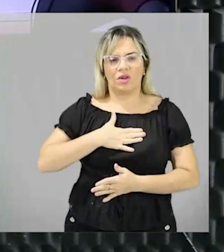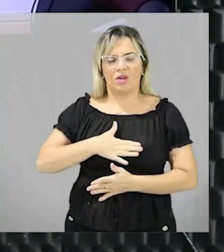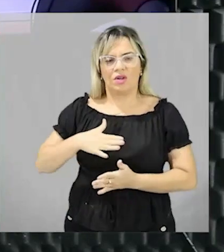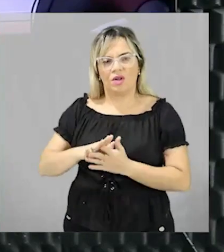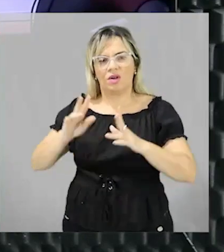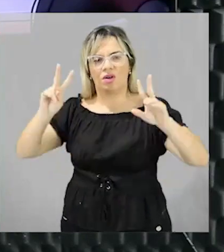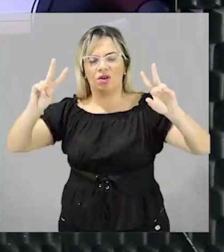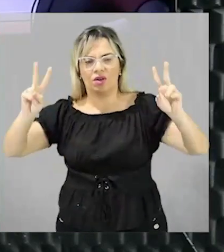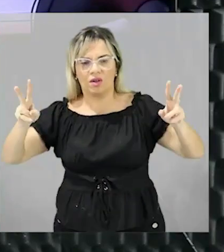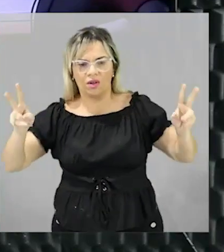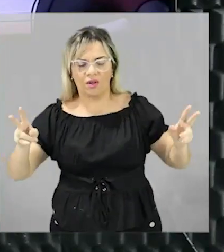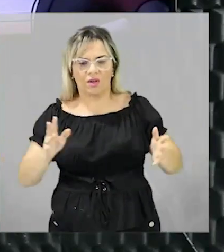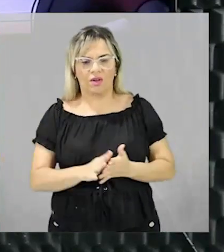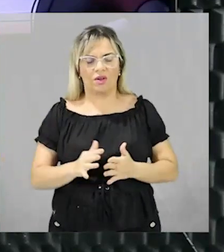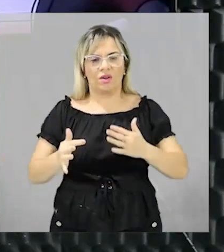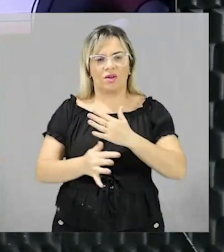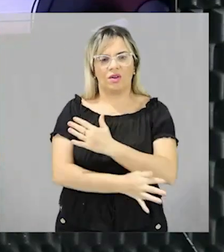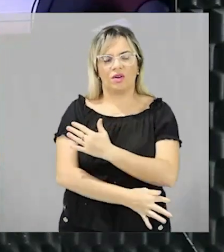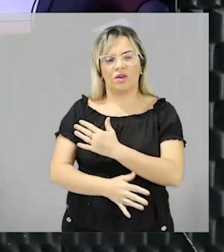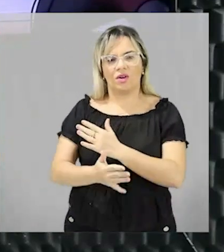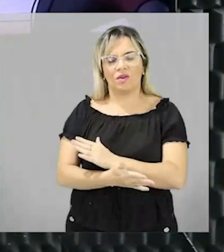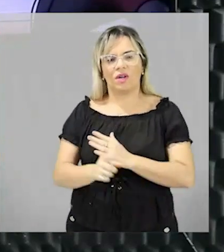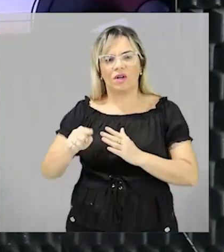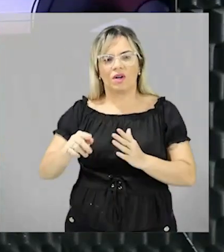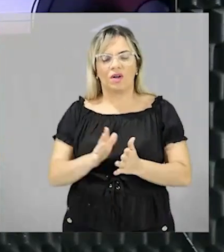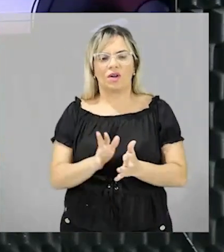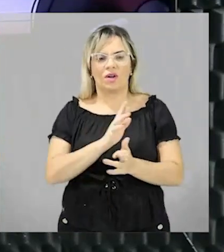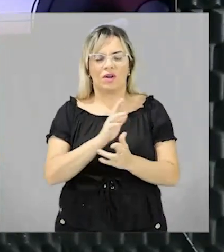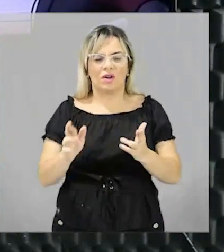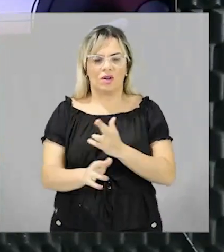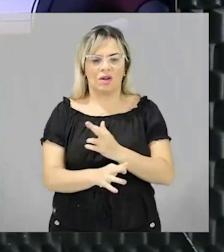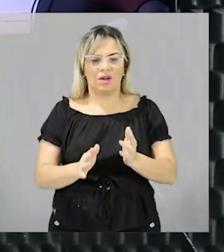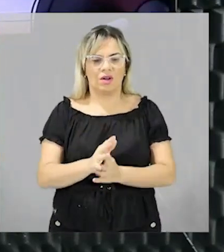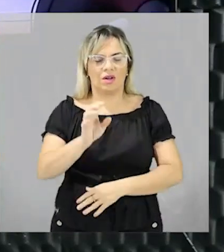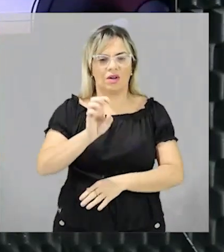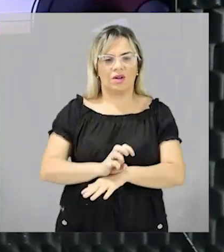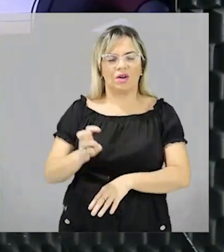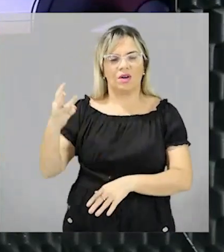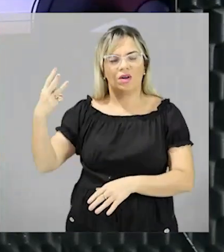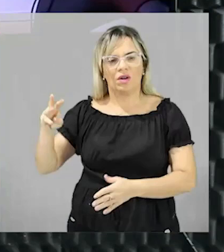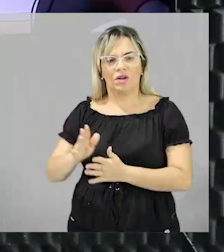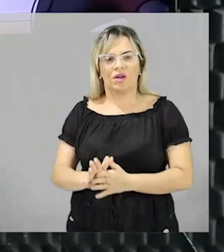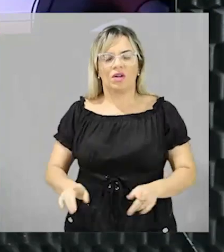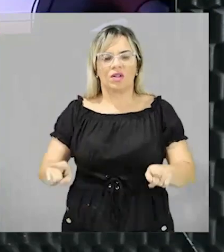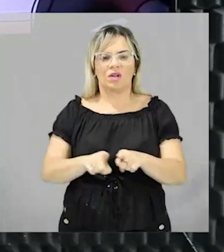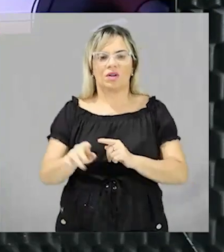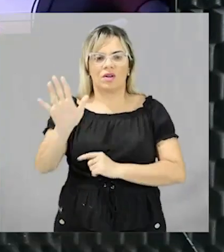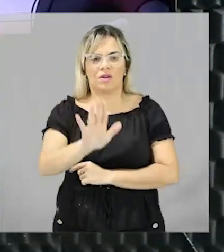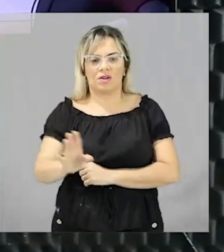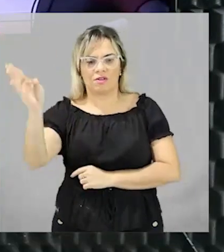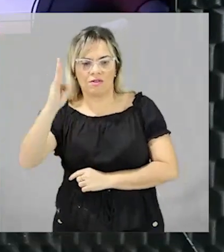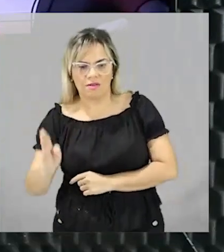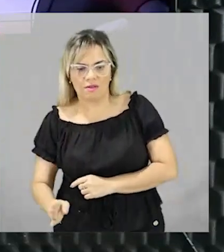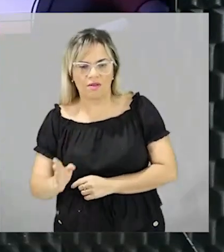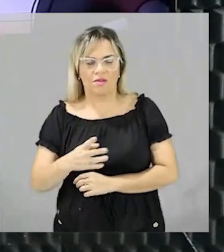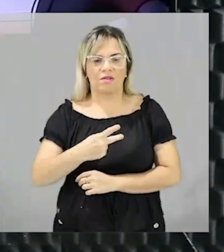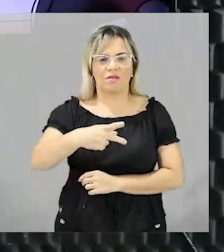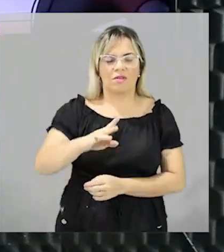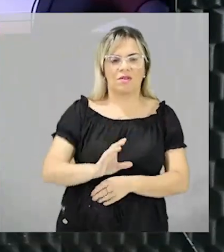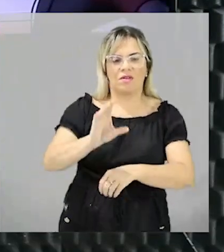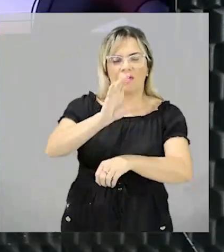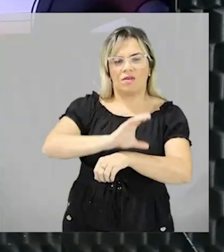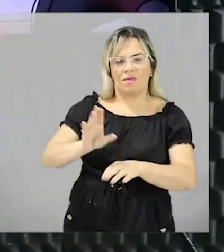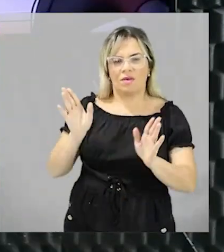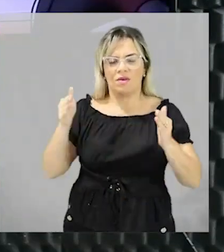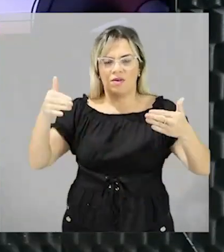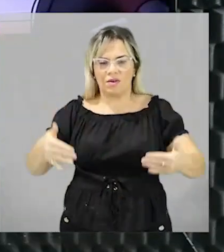cobrar temáticas físicas, tá certo? Relativas tanto ao Maranhão quanto ao Brasil. Então, para ti que vai fazer o curso aí que